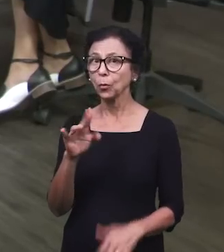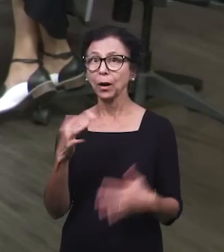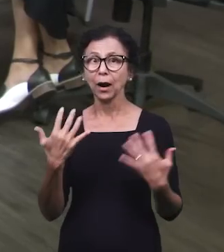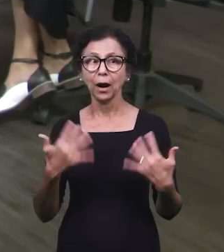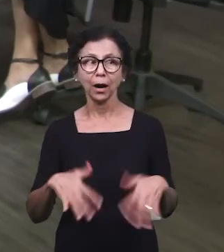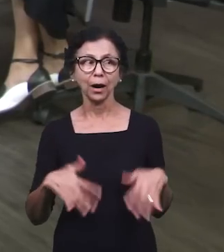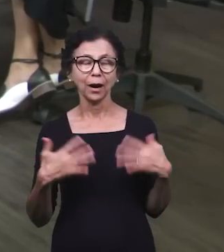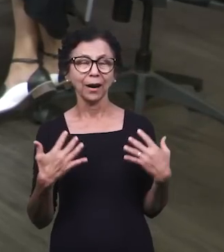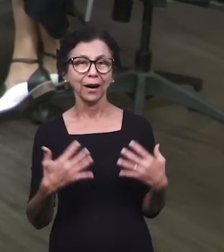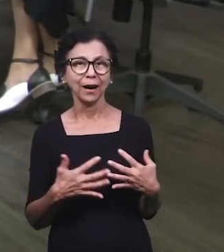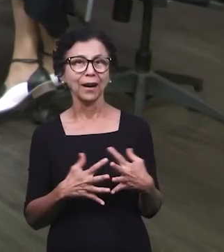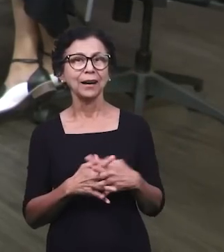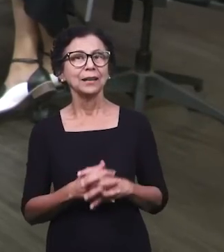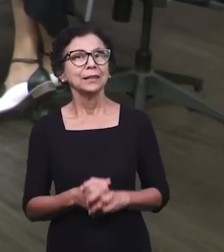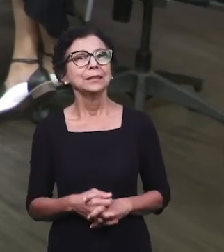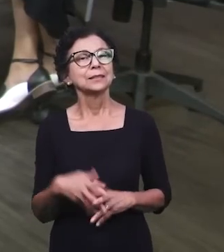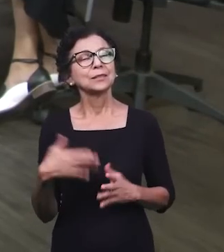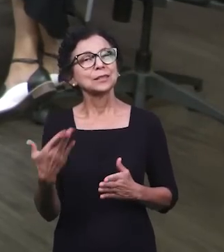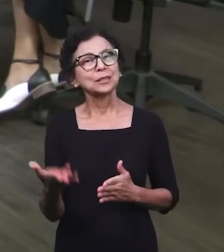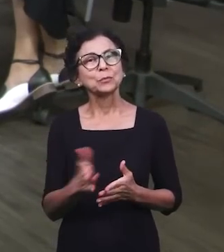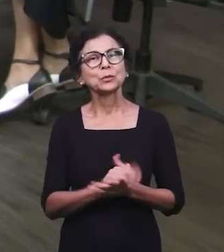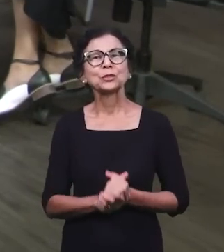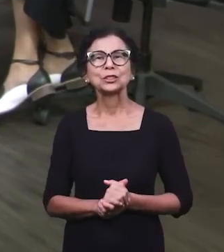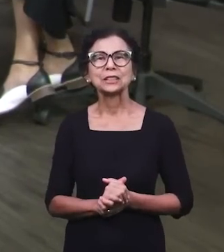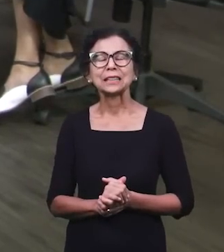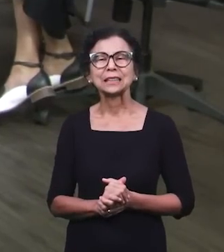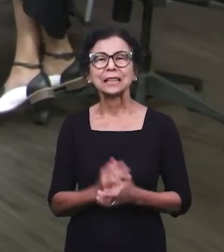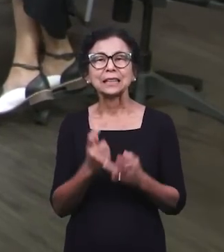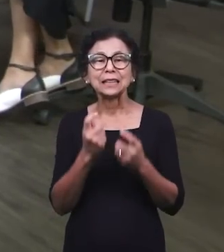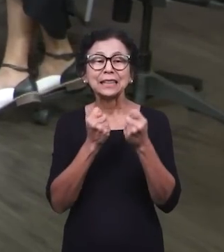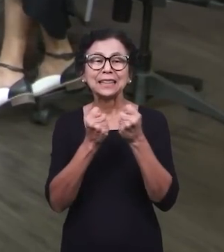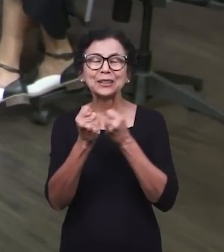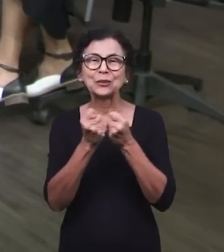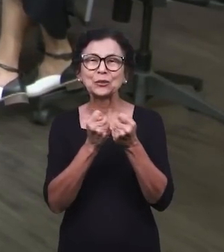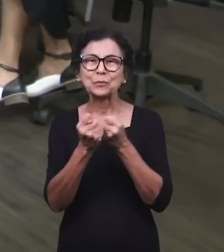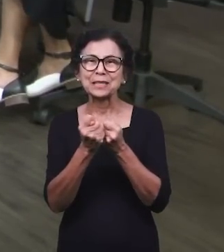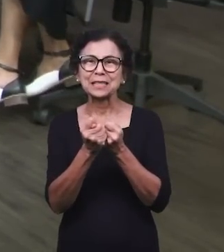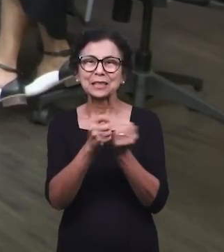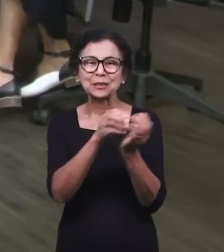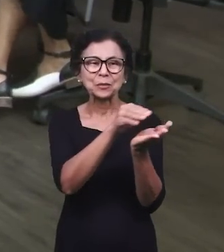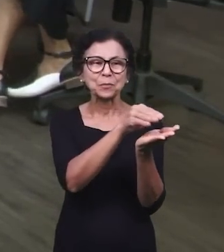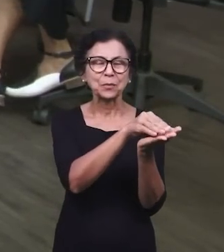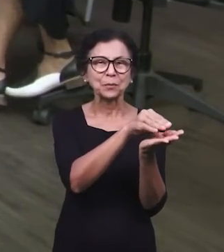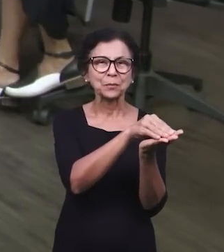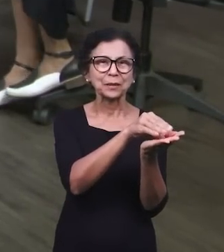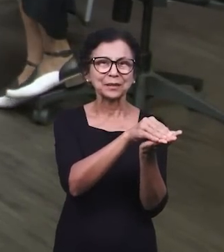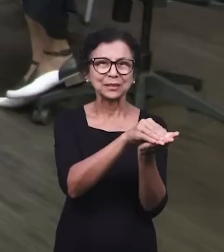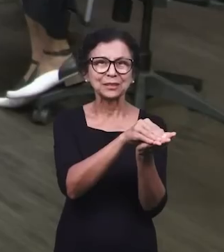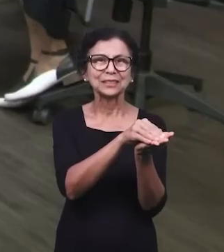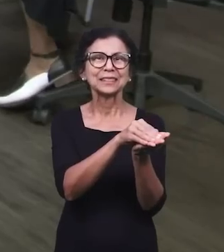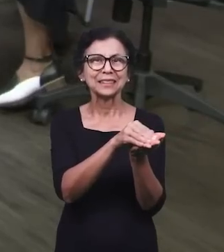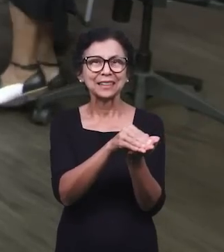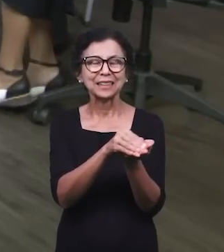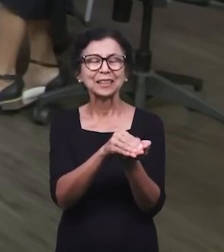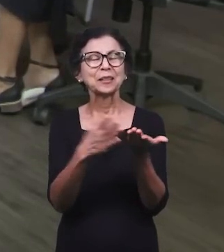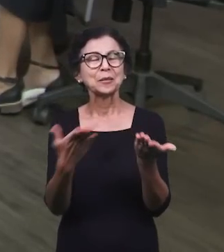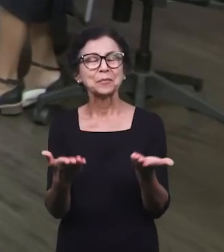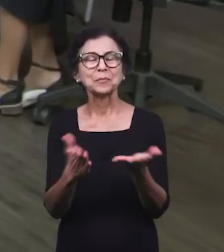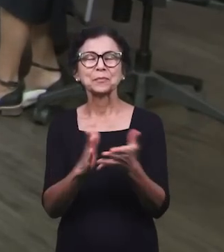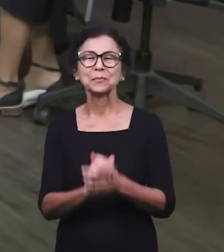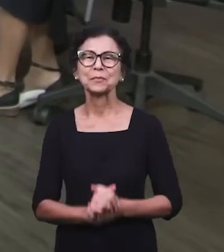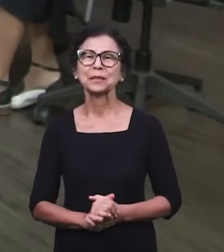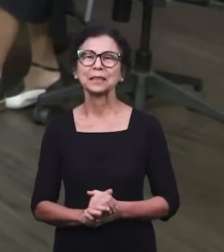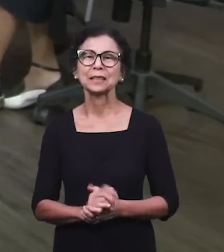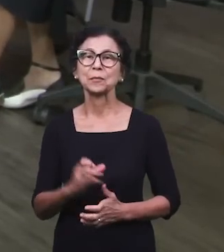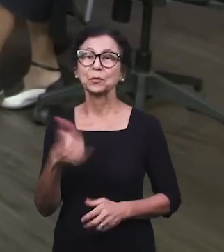precisa, quando a gente podia estar poupando esse recurso para realmente fazer uma boa escolha, fazer uma boa compra, comprar